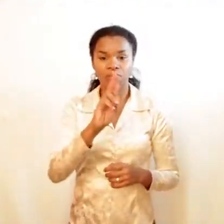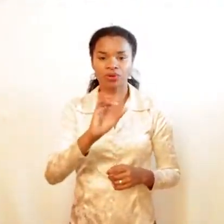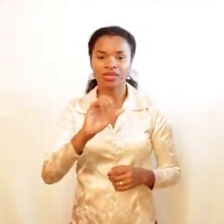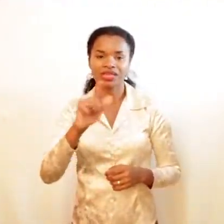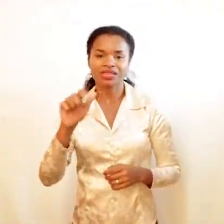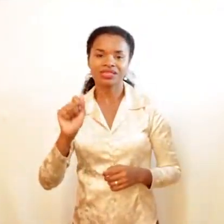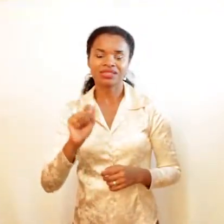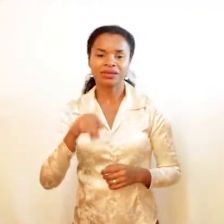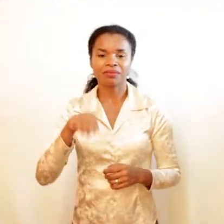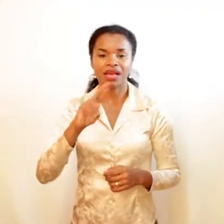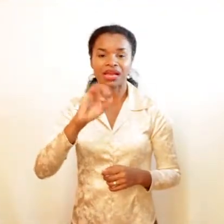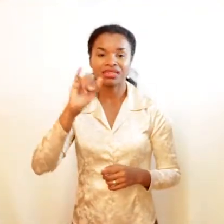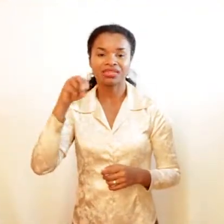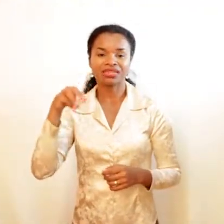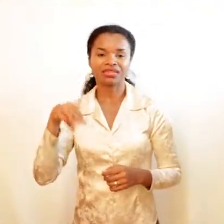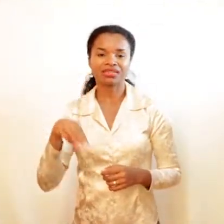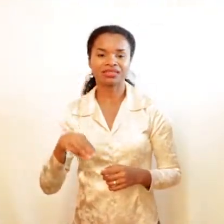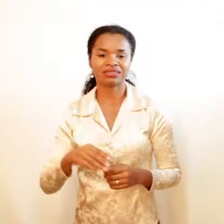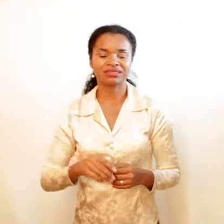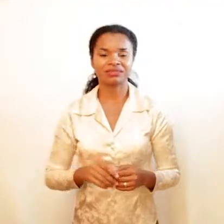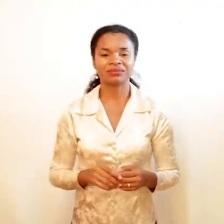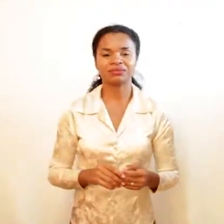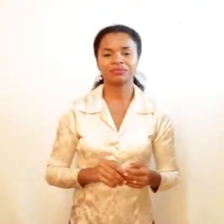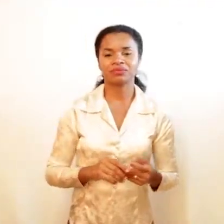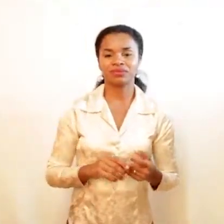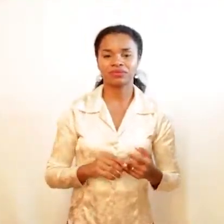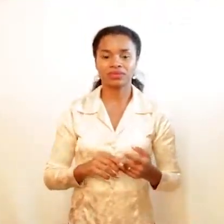brasileiras. Luísa Marinho,